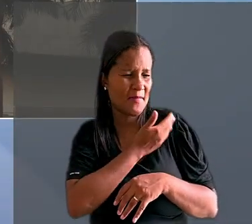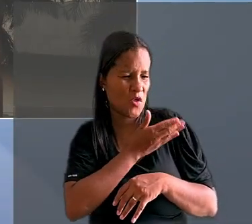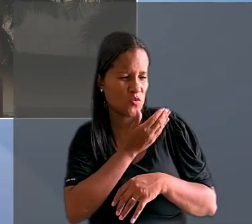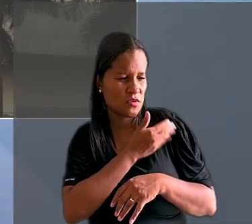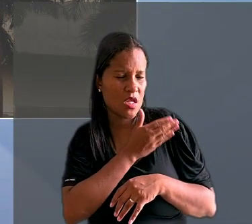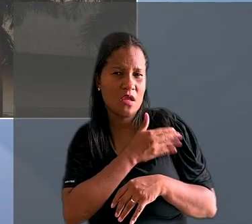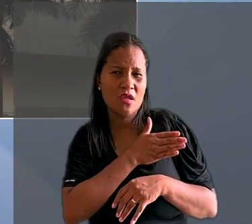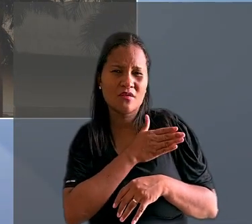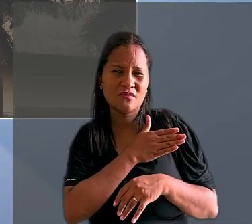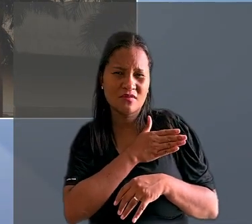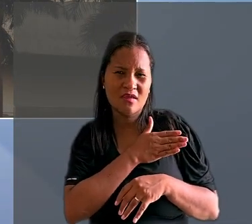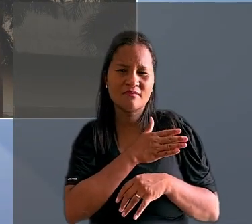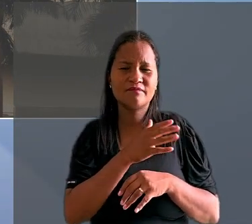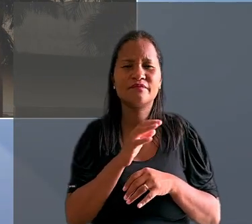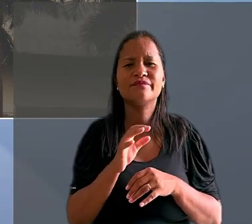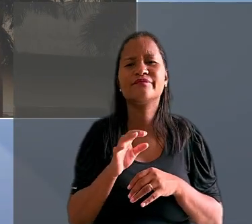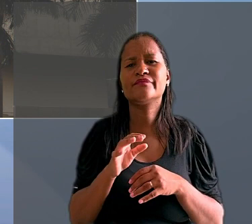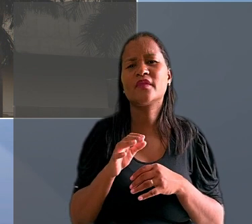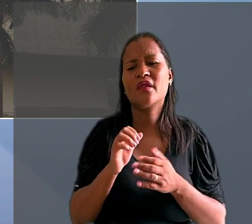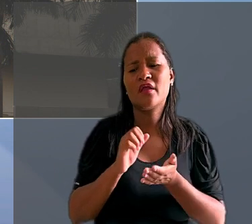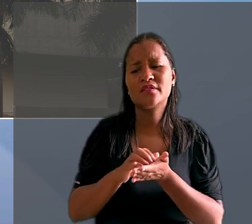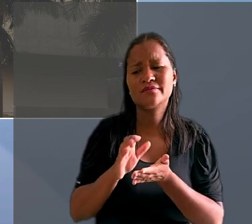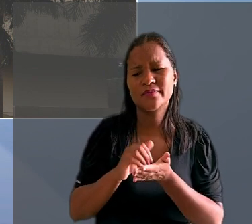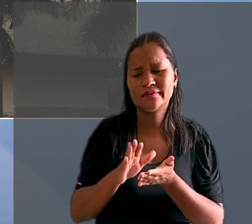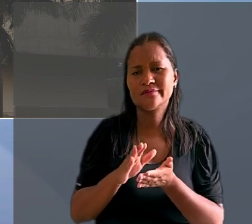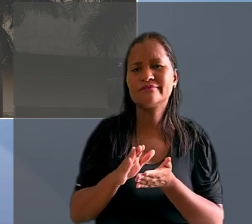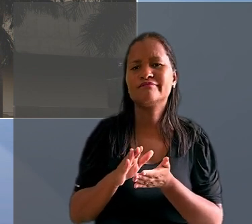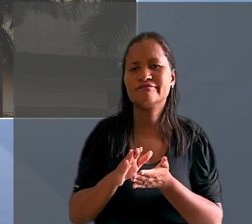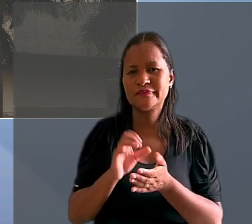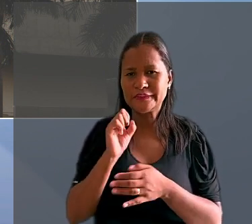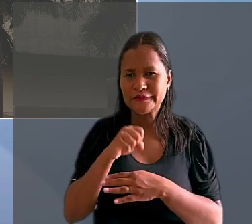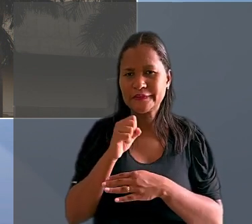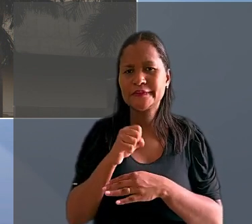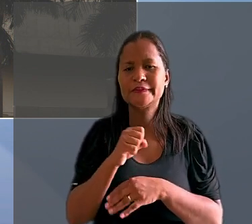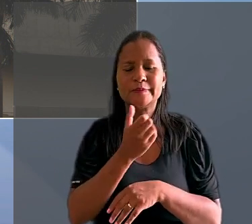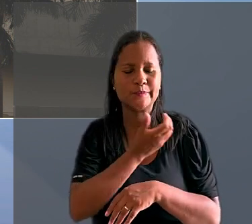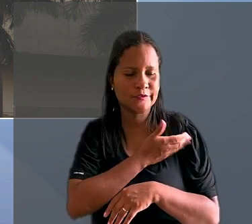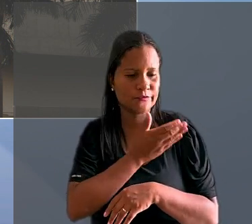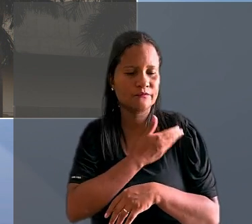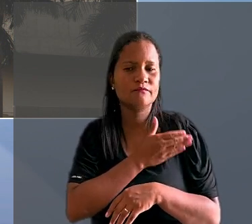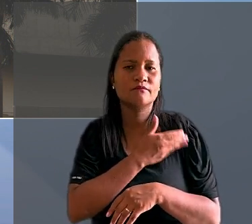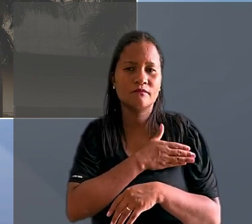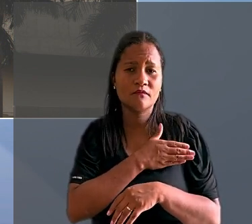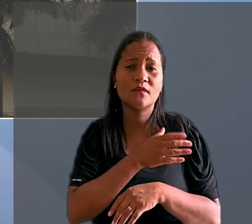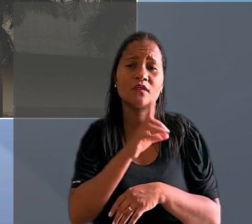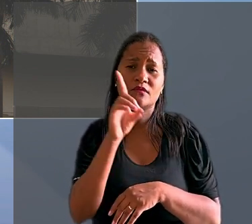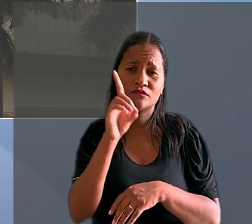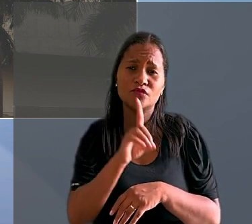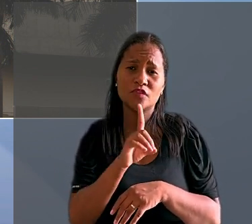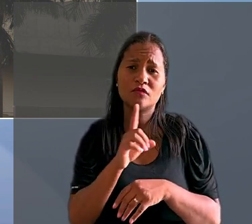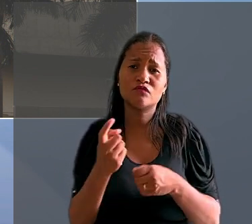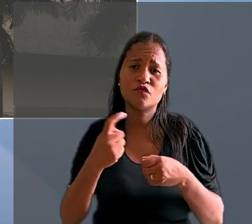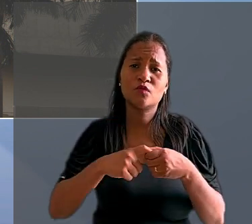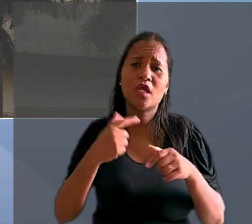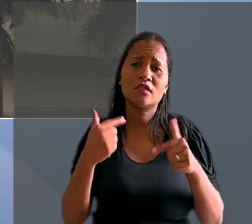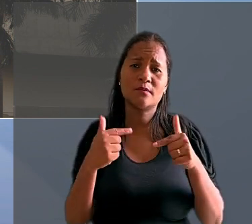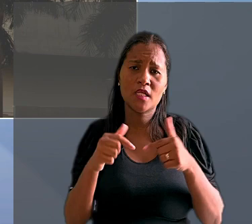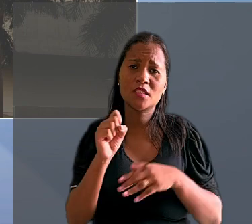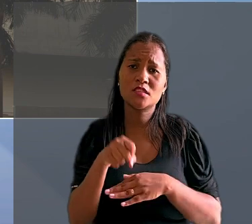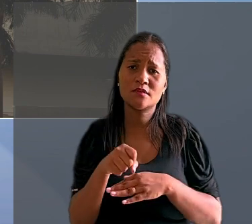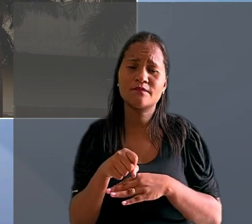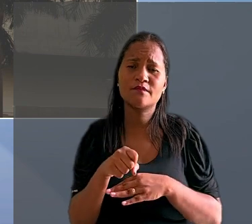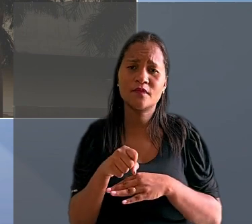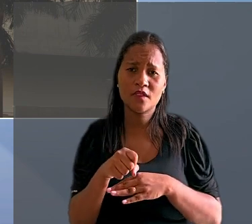em casos que suscitem estigma ou preconceito, a presunção é de que a dispensa é discriminatória, o que dá